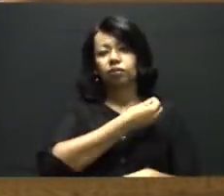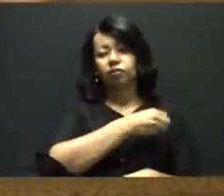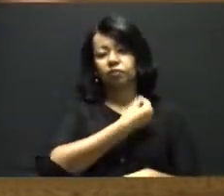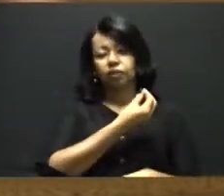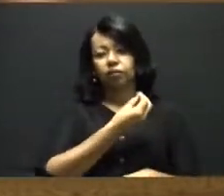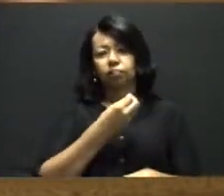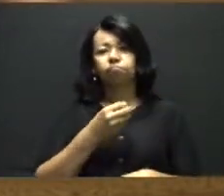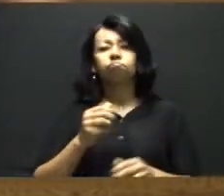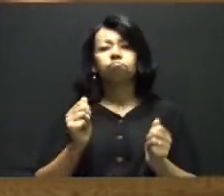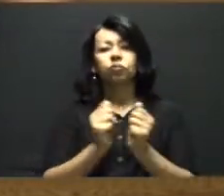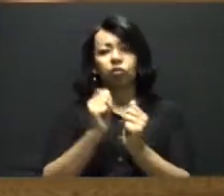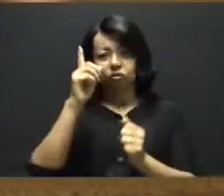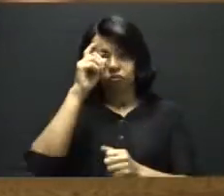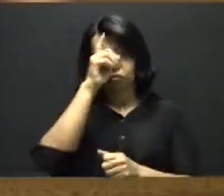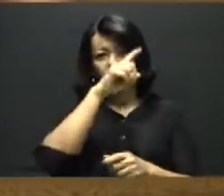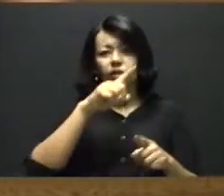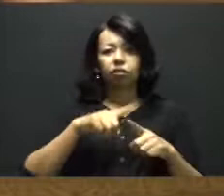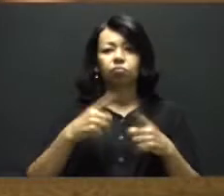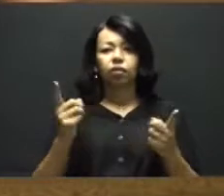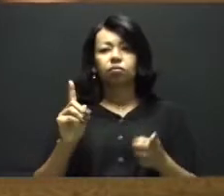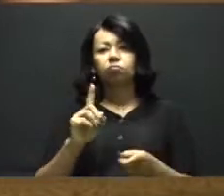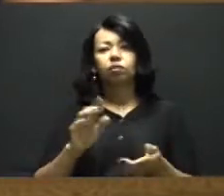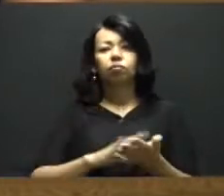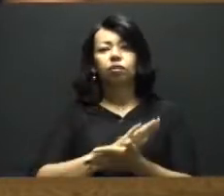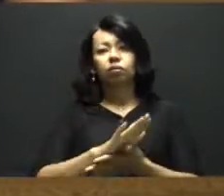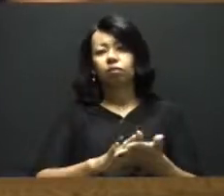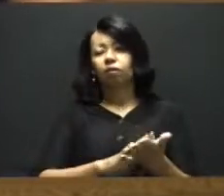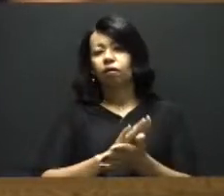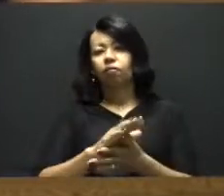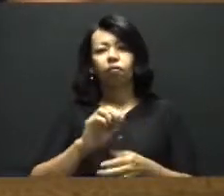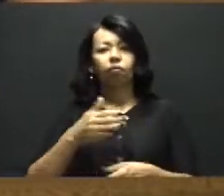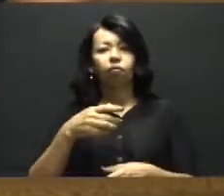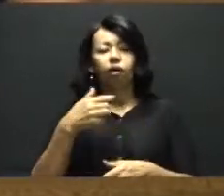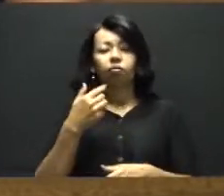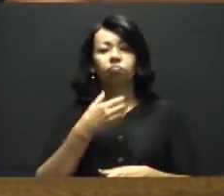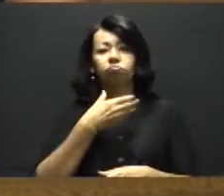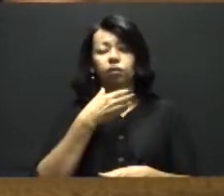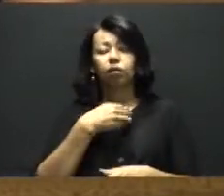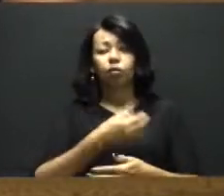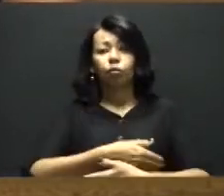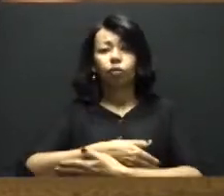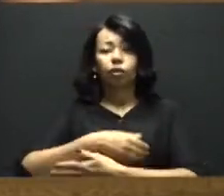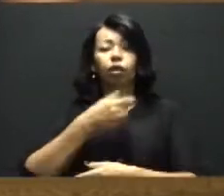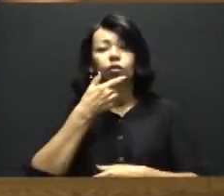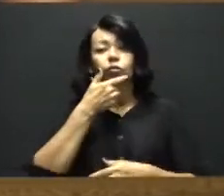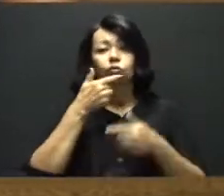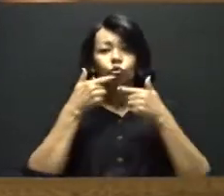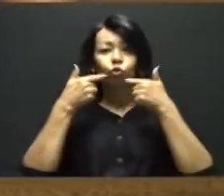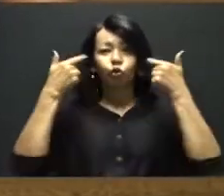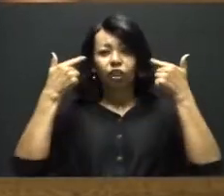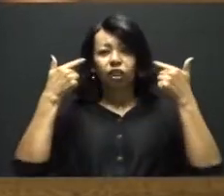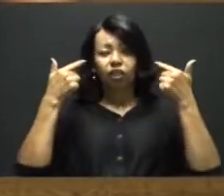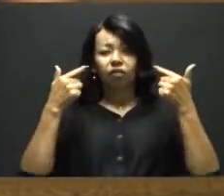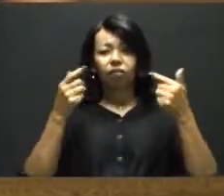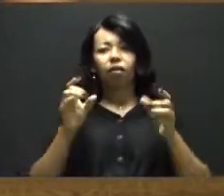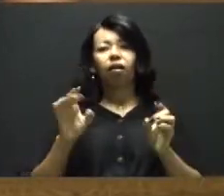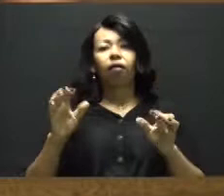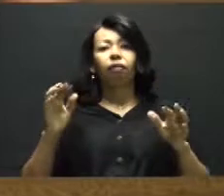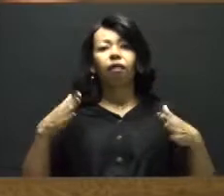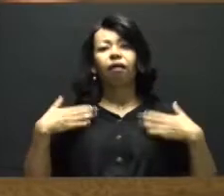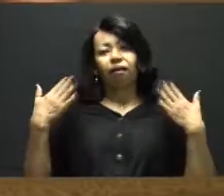dificuldade todos mas a dificuldade não é nada a cada sorriso que lhe dá pra gente a cada evolução ea cada alegria